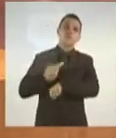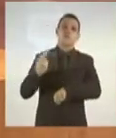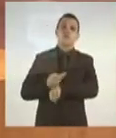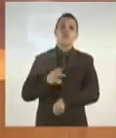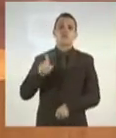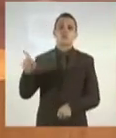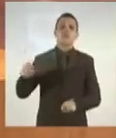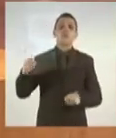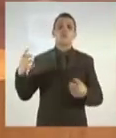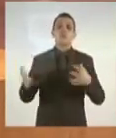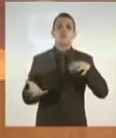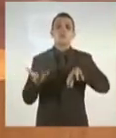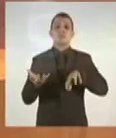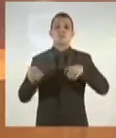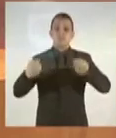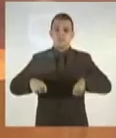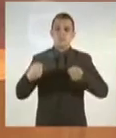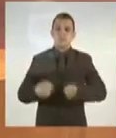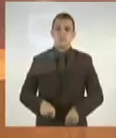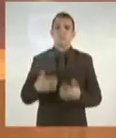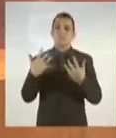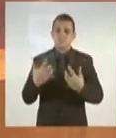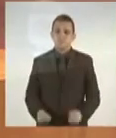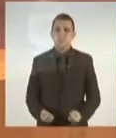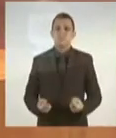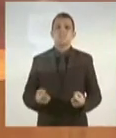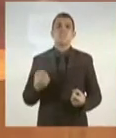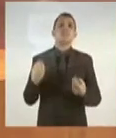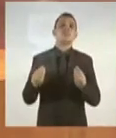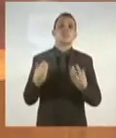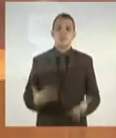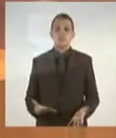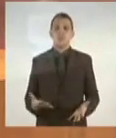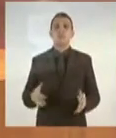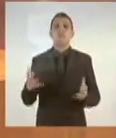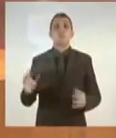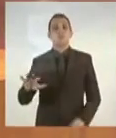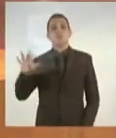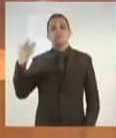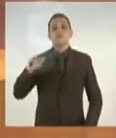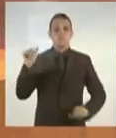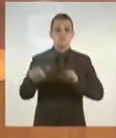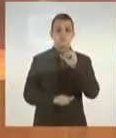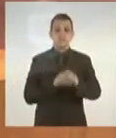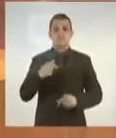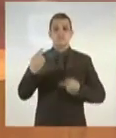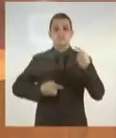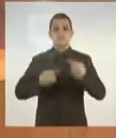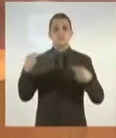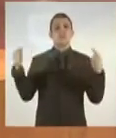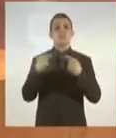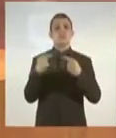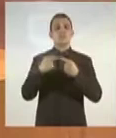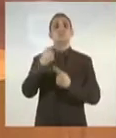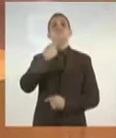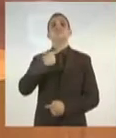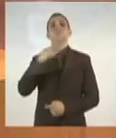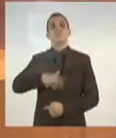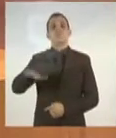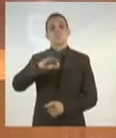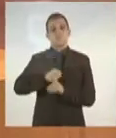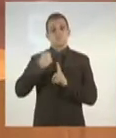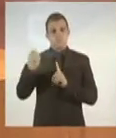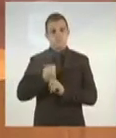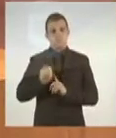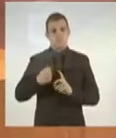se pautar para que, de fato, tenha uma reforma política que contemple os anseios da sociedade. E aqui eu faço